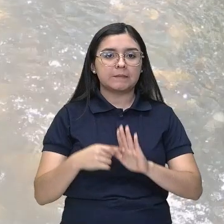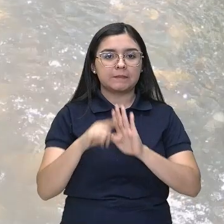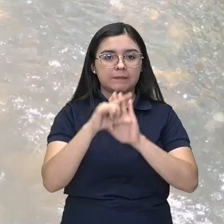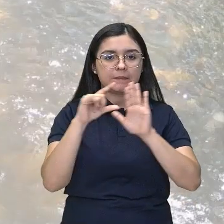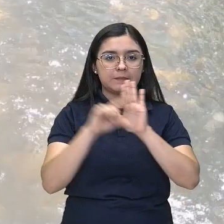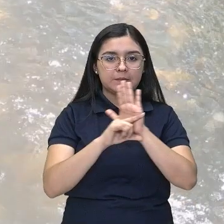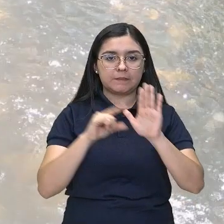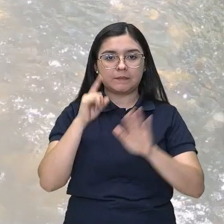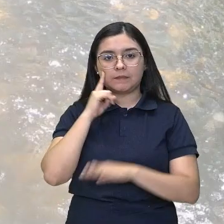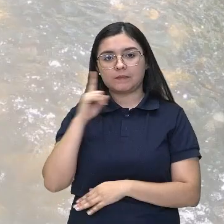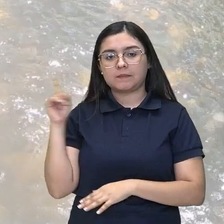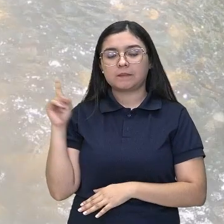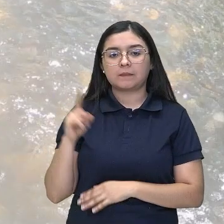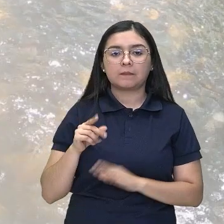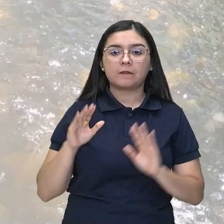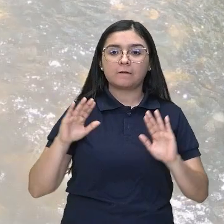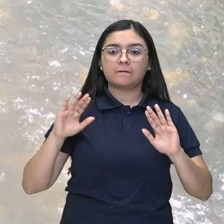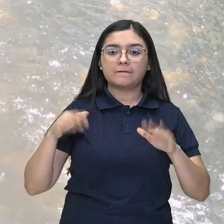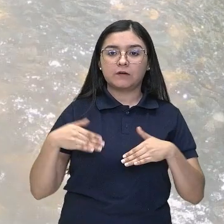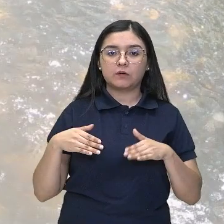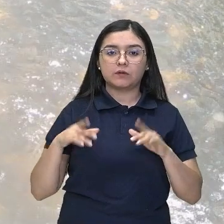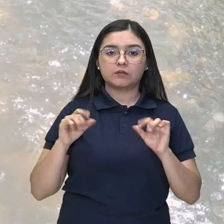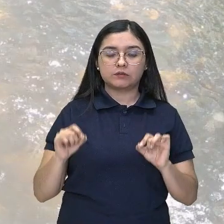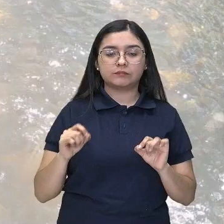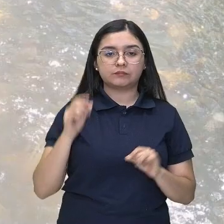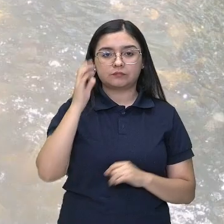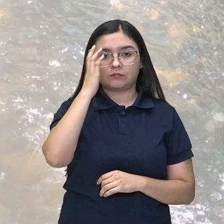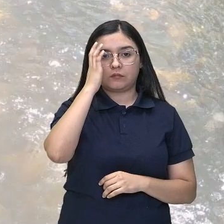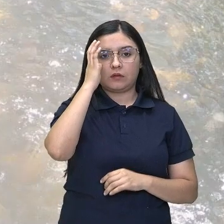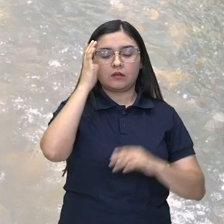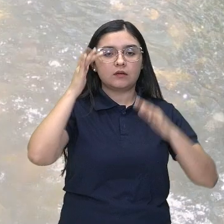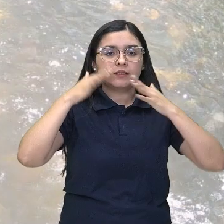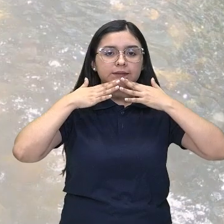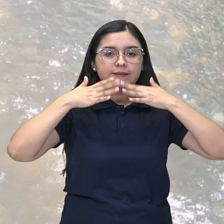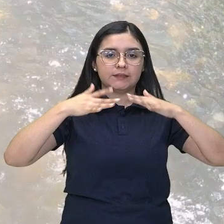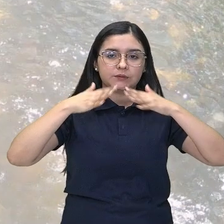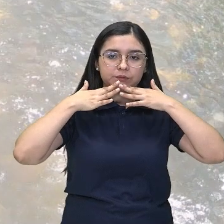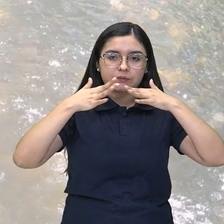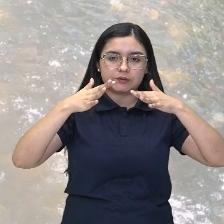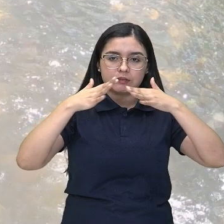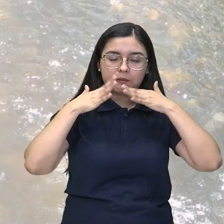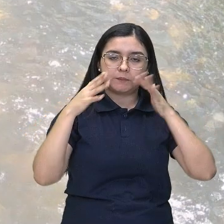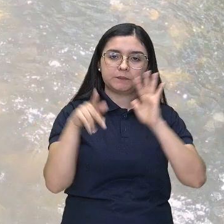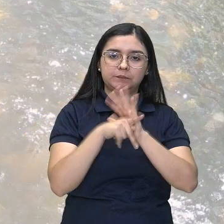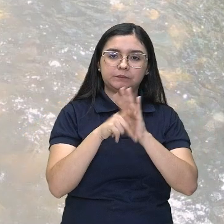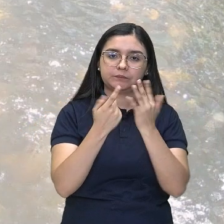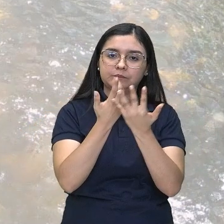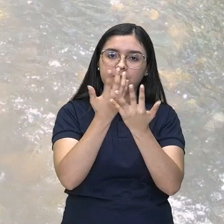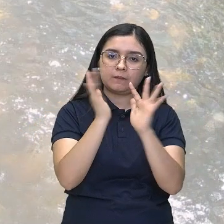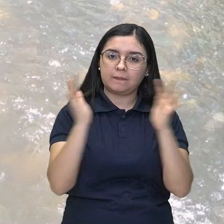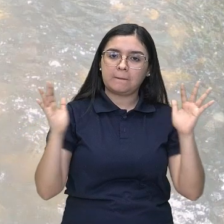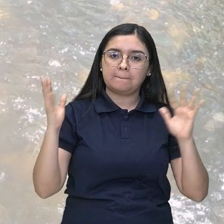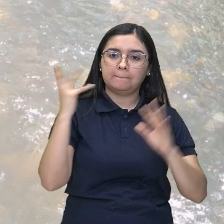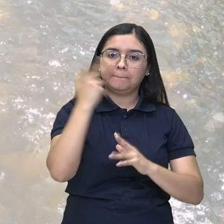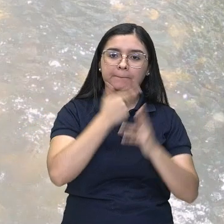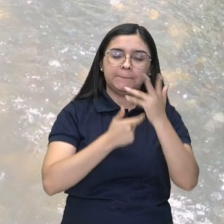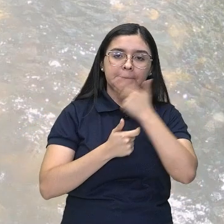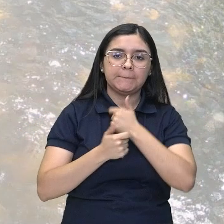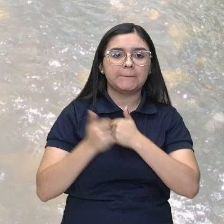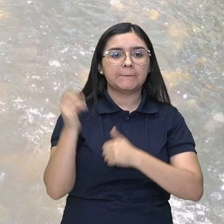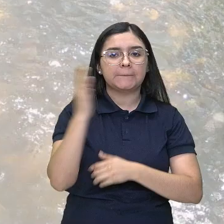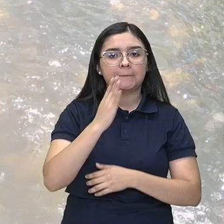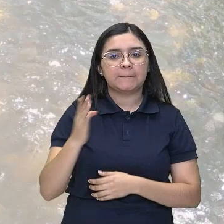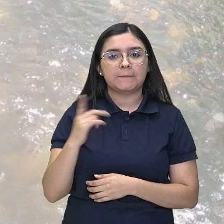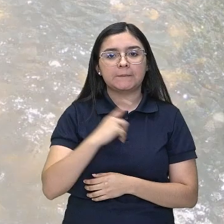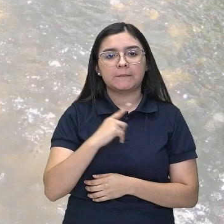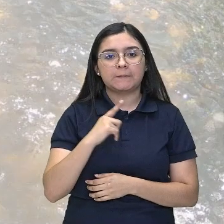comigo o primeiro, que foca nessa ideia natural, da natureza exuberante brasileira. A gente tem